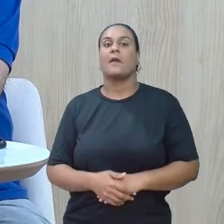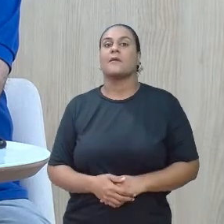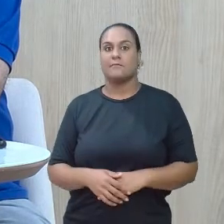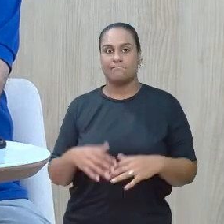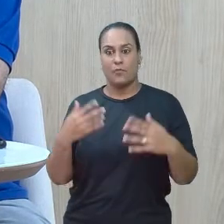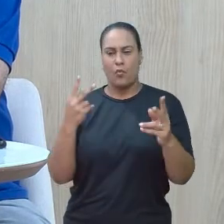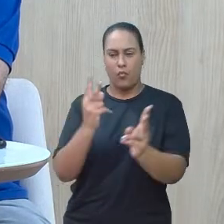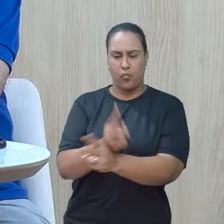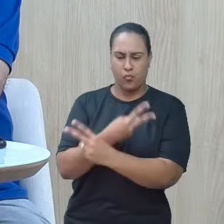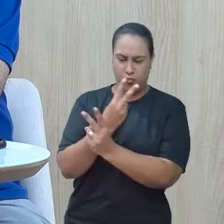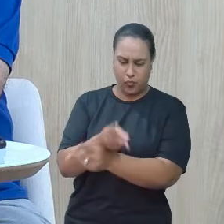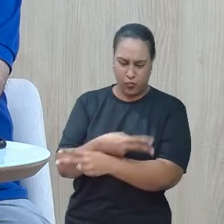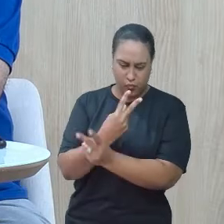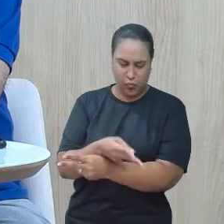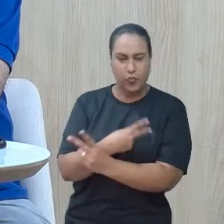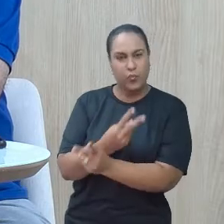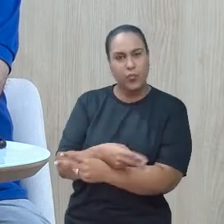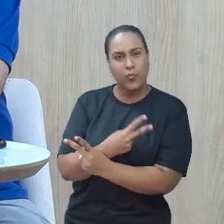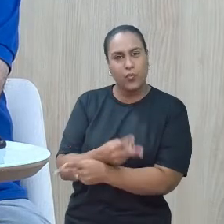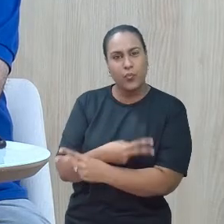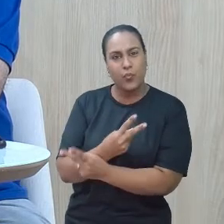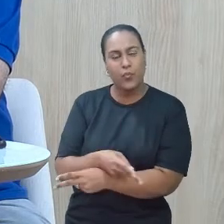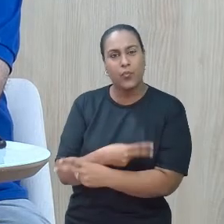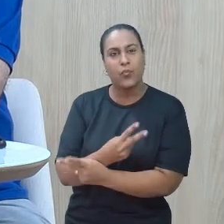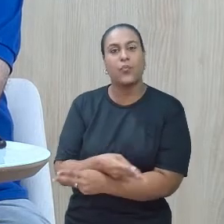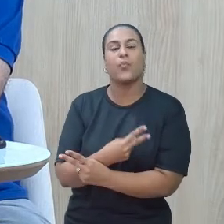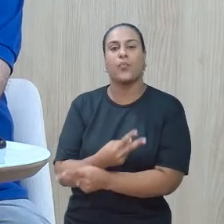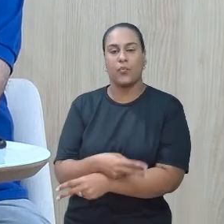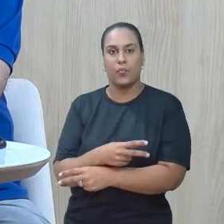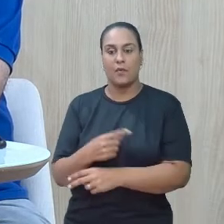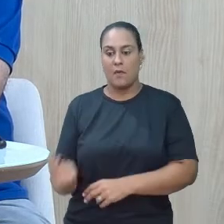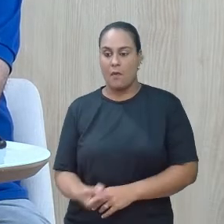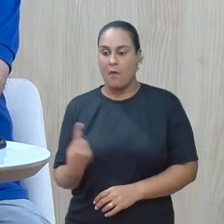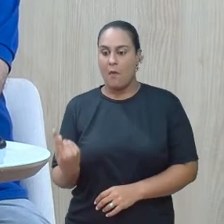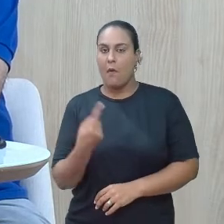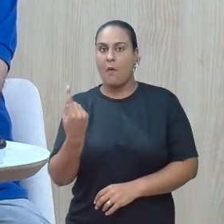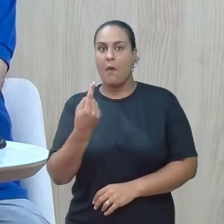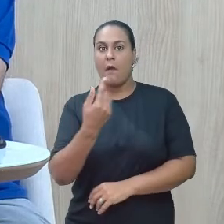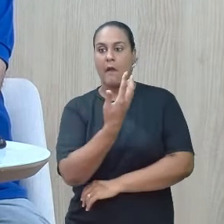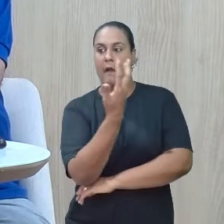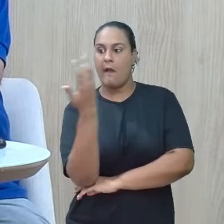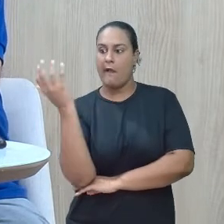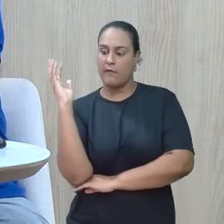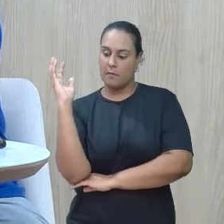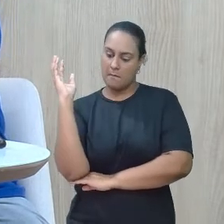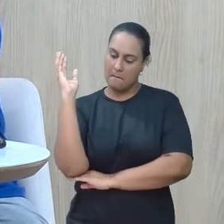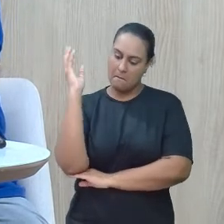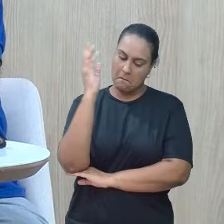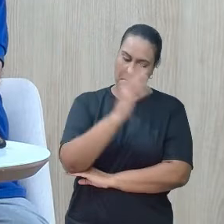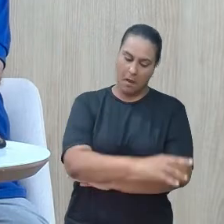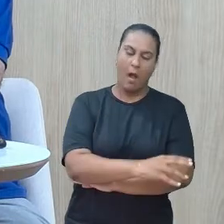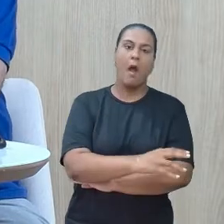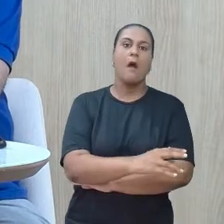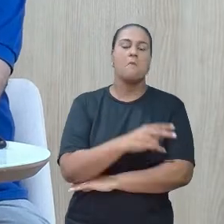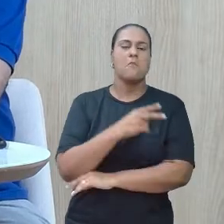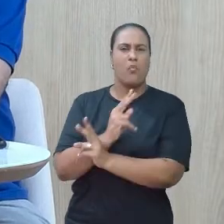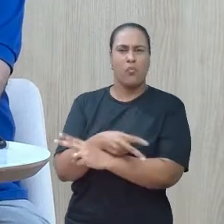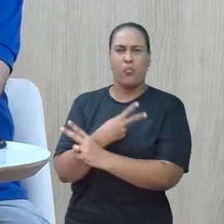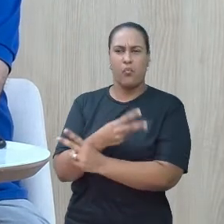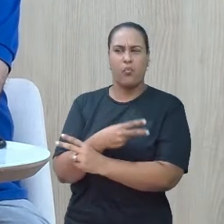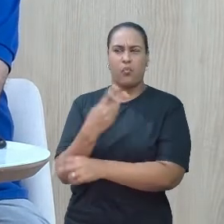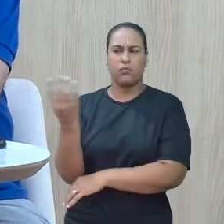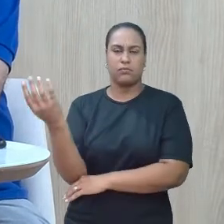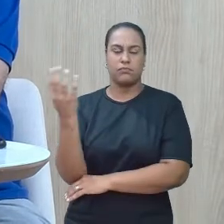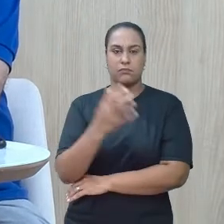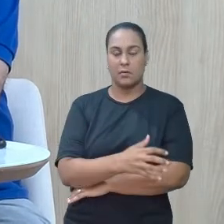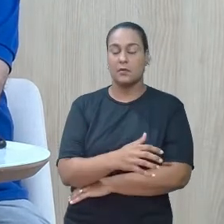dos ventos muito acelerados, né, que a gente chama lá de ciclones. Acontece o que com a arvorezinha, ela vai lá e cai. A questão